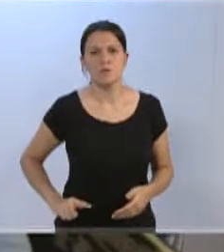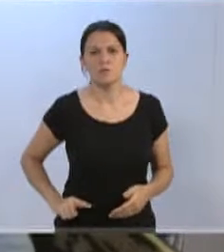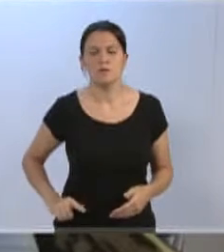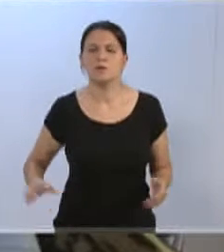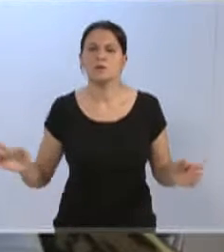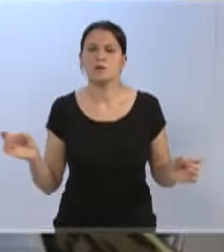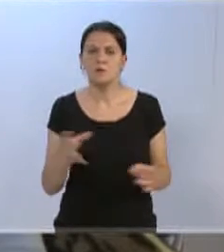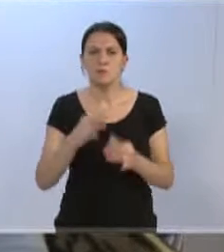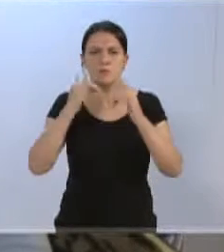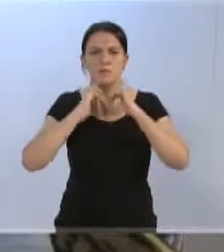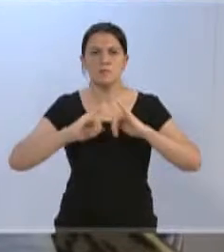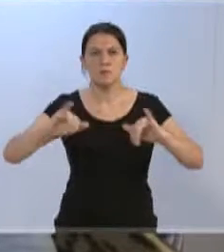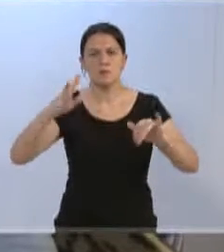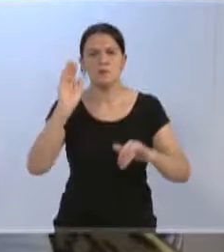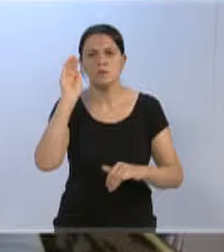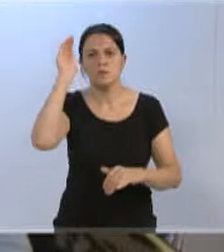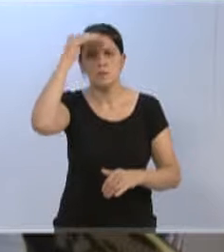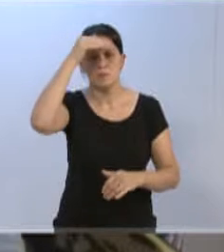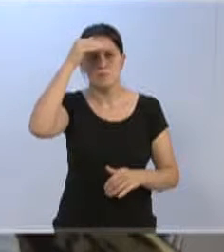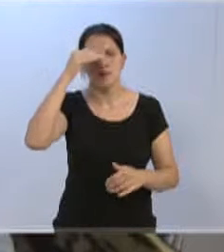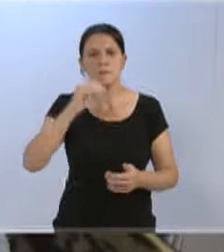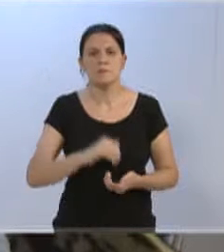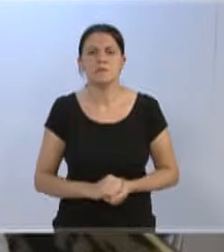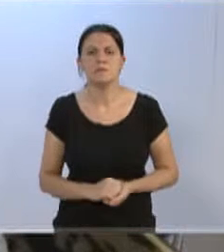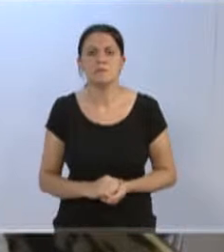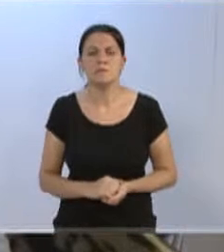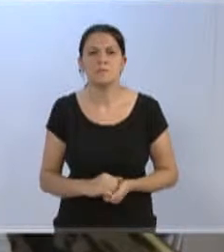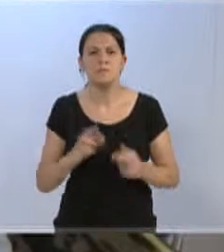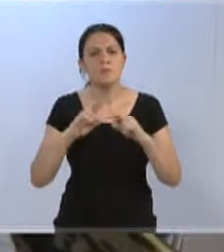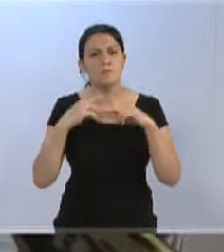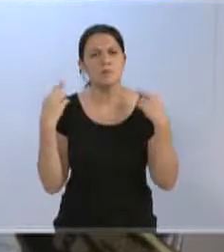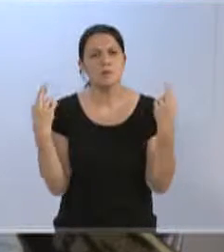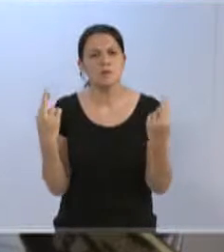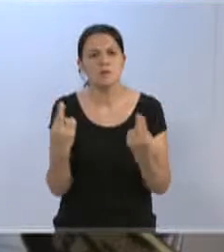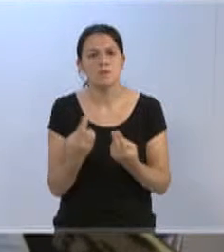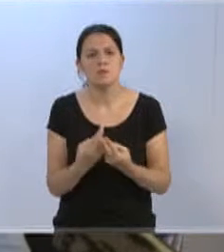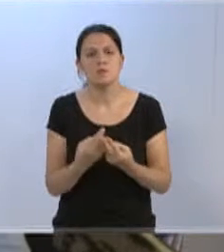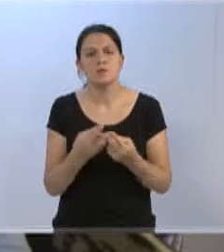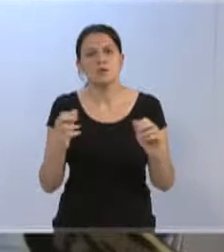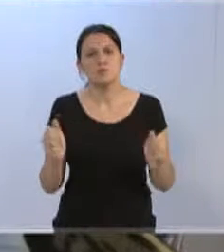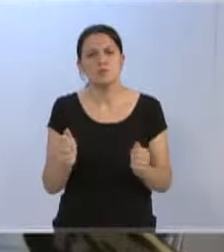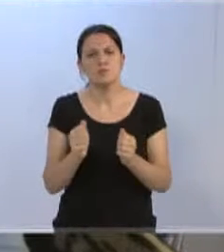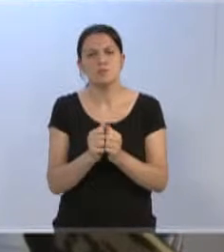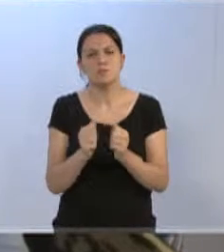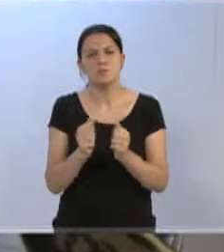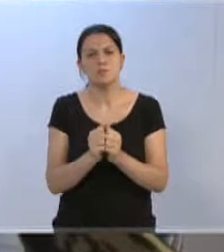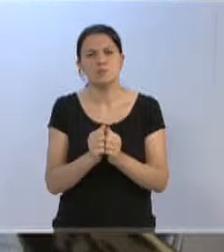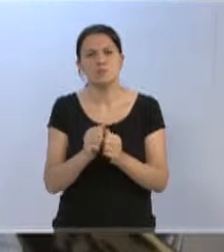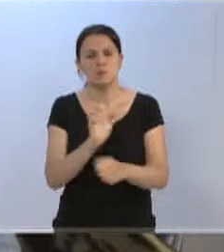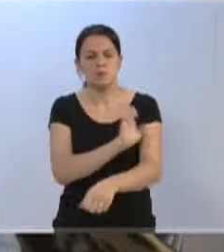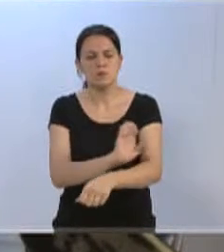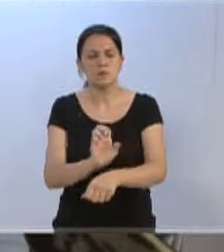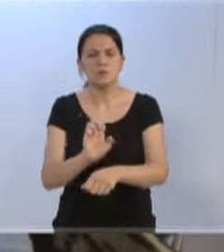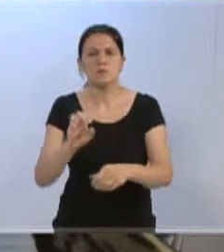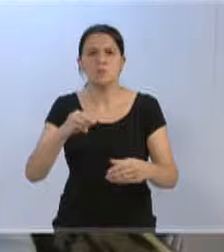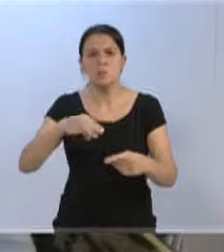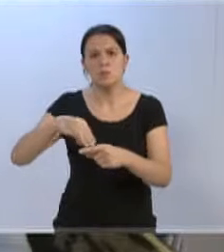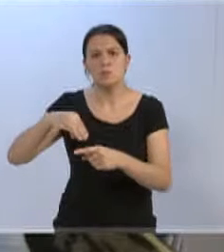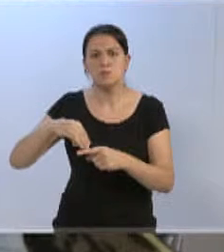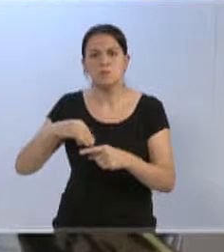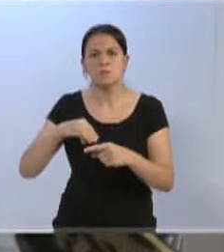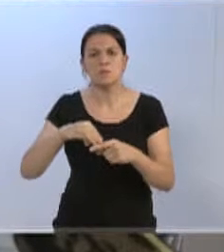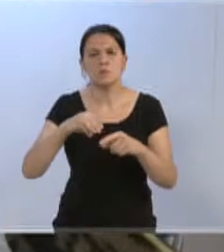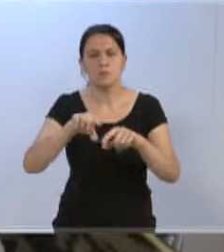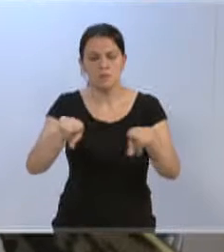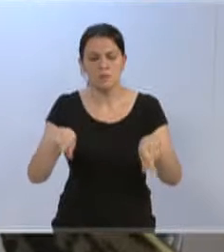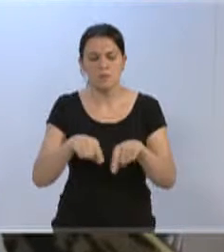ser divulgadas pelo prefeito Mário Hildebrand, como eu coloquei, numa reunião com a classe de educação do município, lá na sede da OAB,